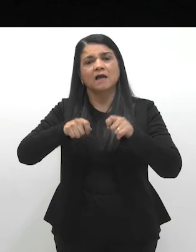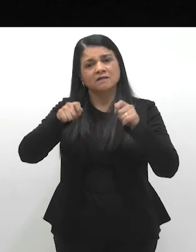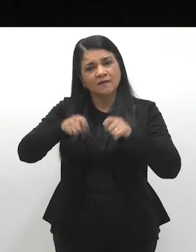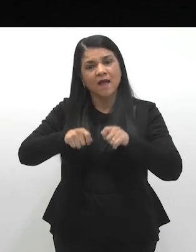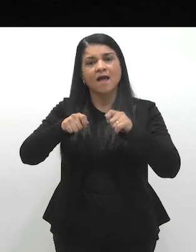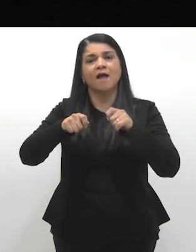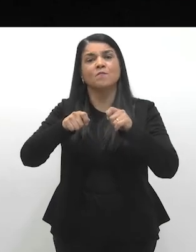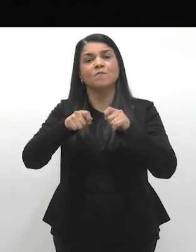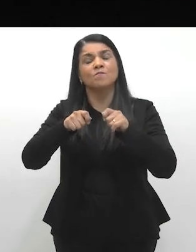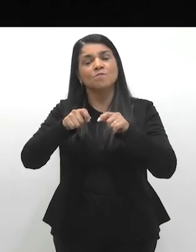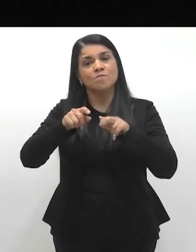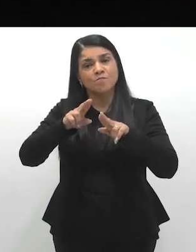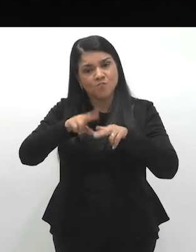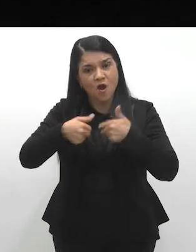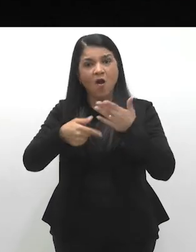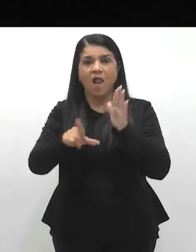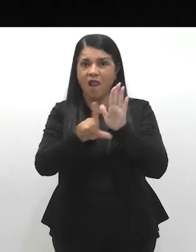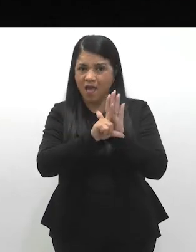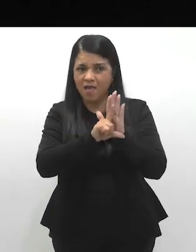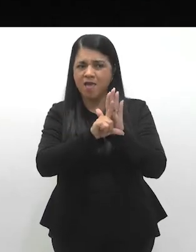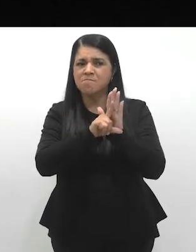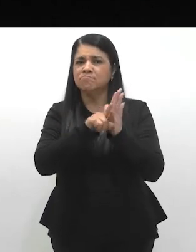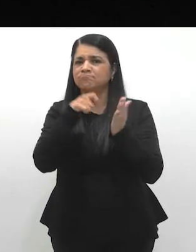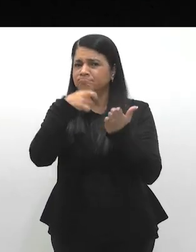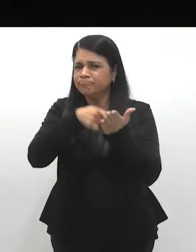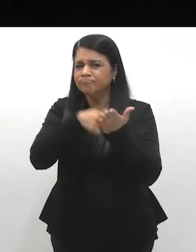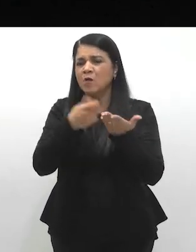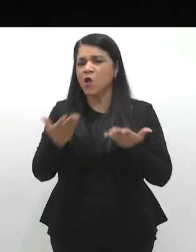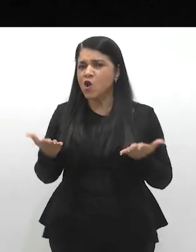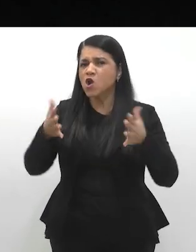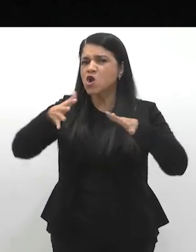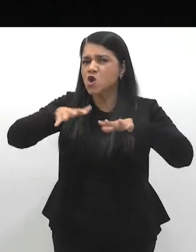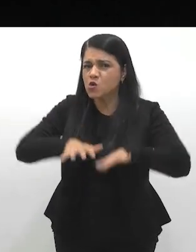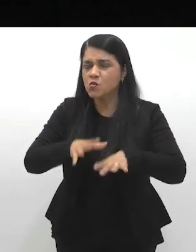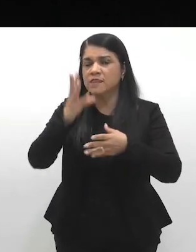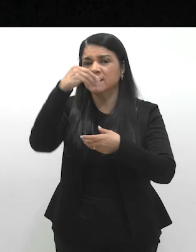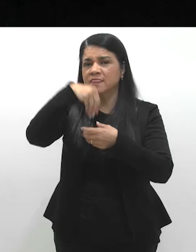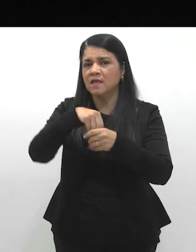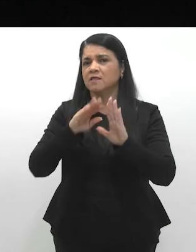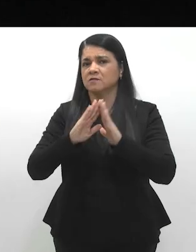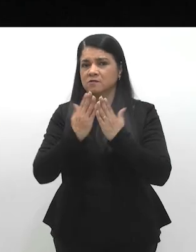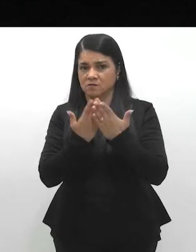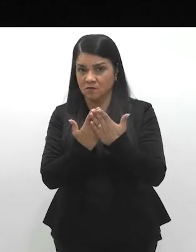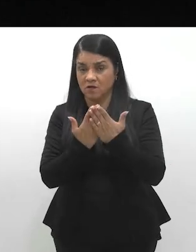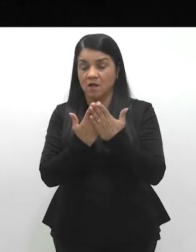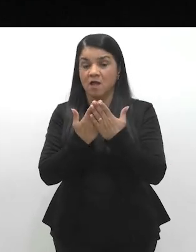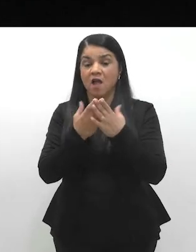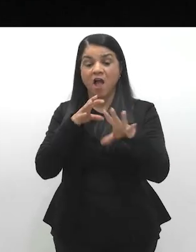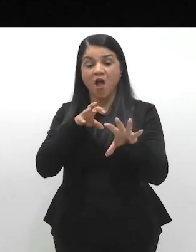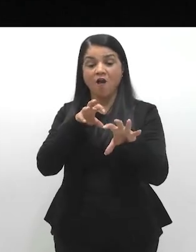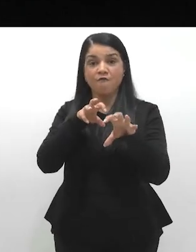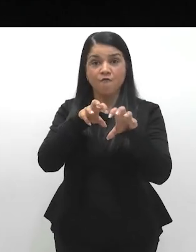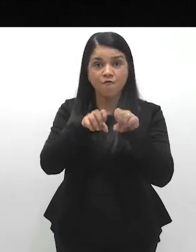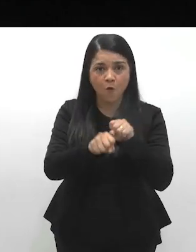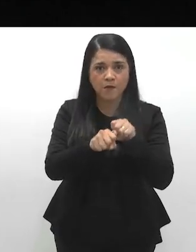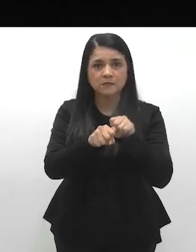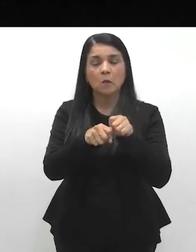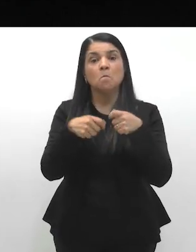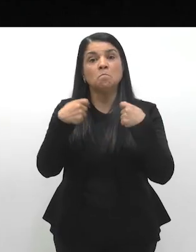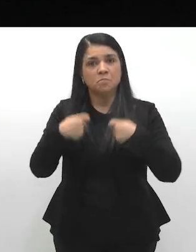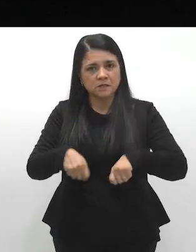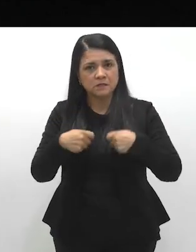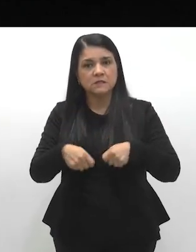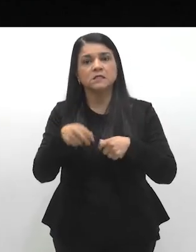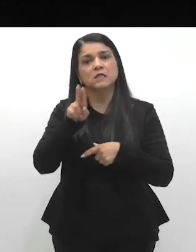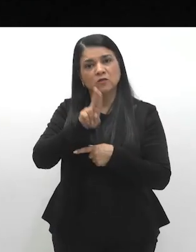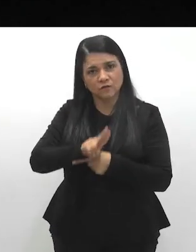graças à lei criada, tem a possibilidade de ser incluído dentro das escolas, mas a formação ela veio